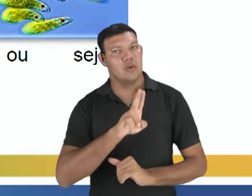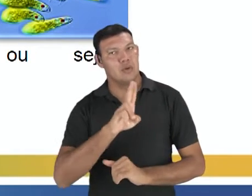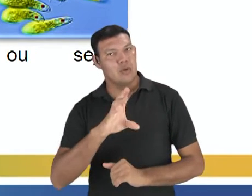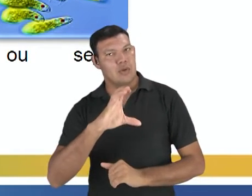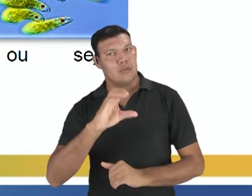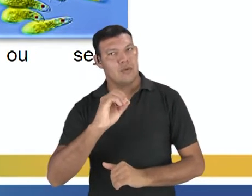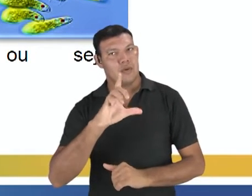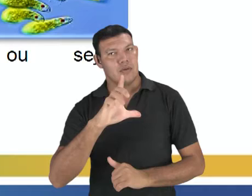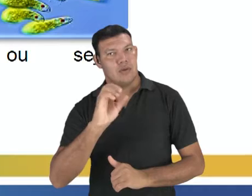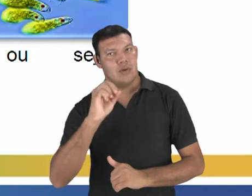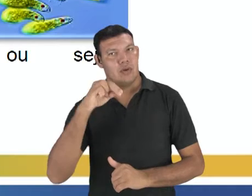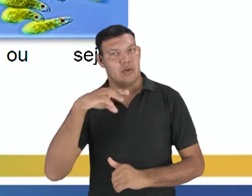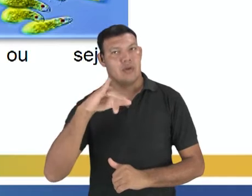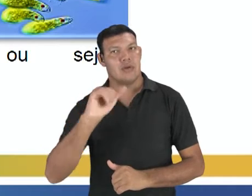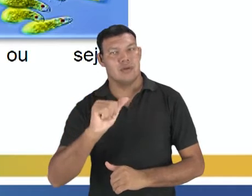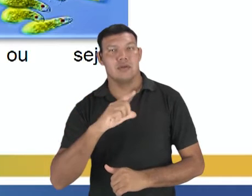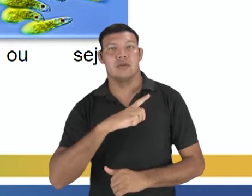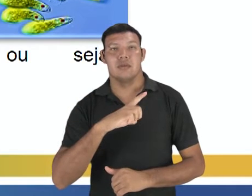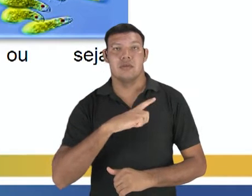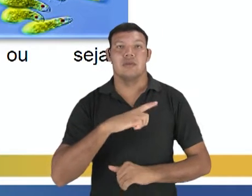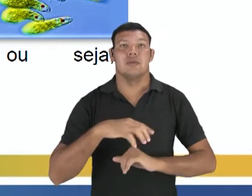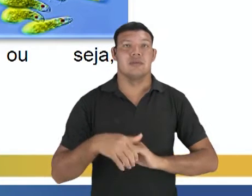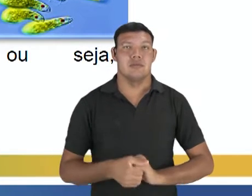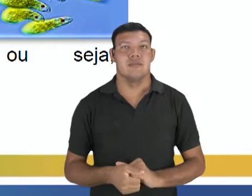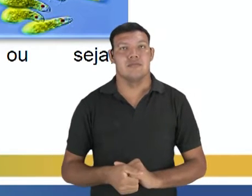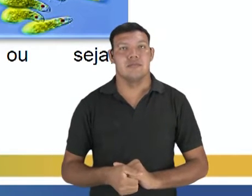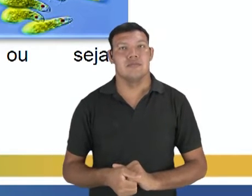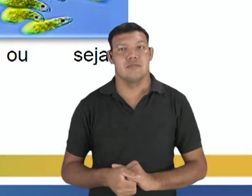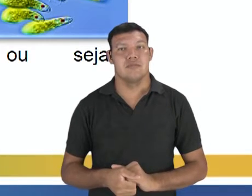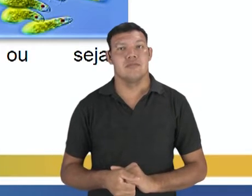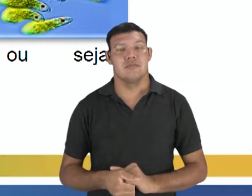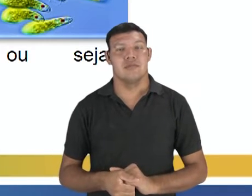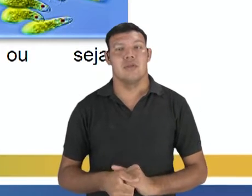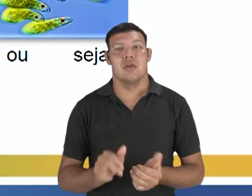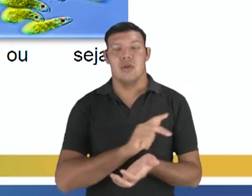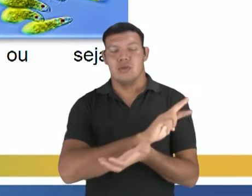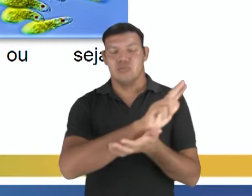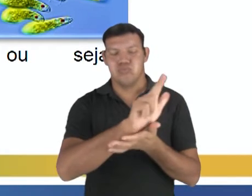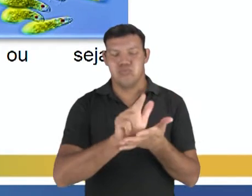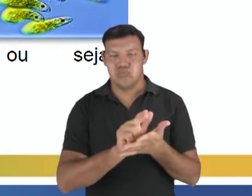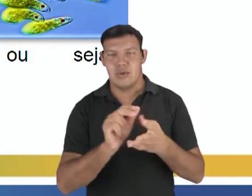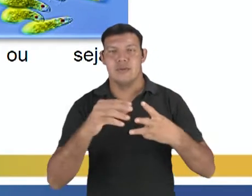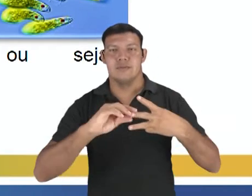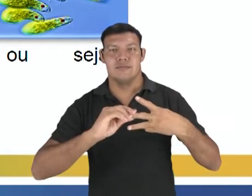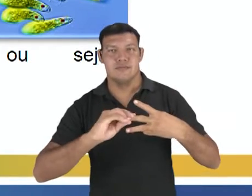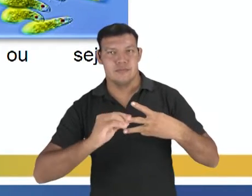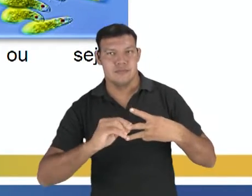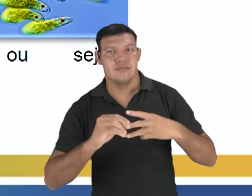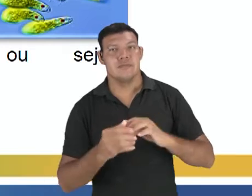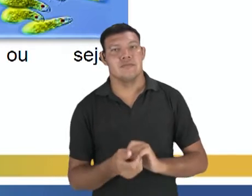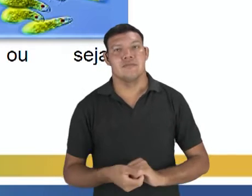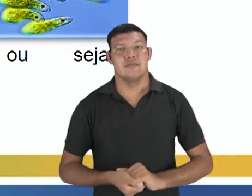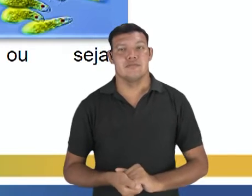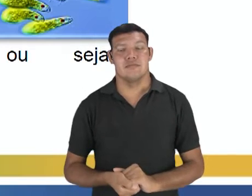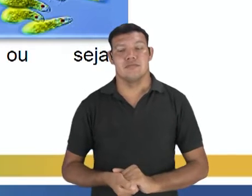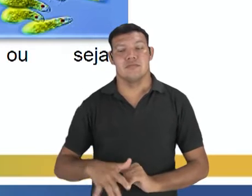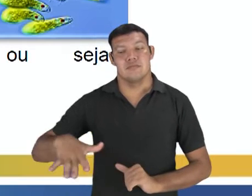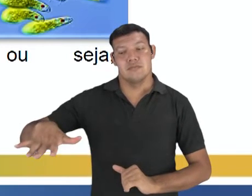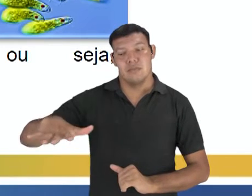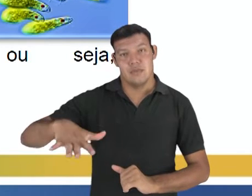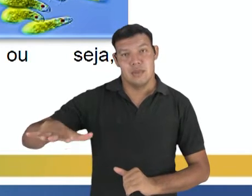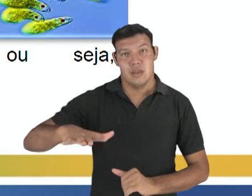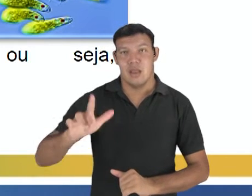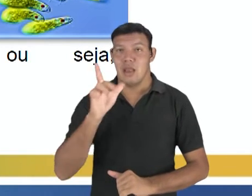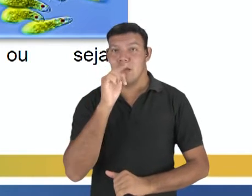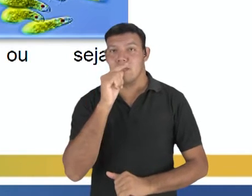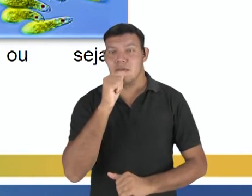colônia, mas nós temos também as clorófitas que são multicelulares e podem ser encontradas aí tanto no ambiente de